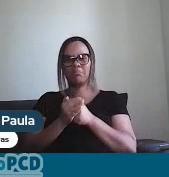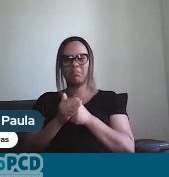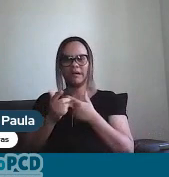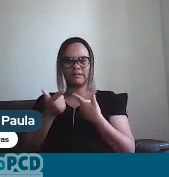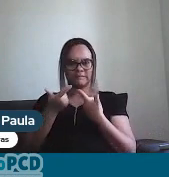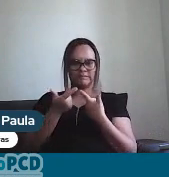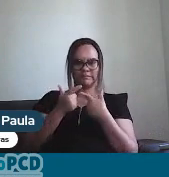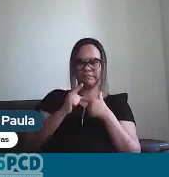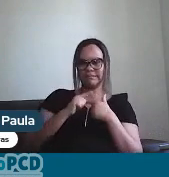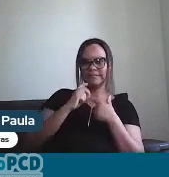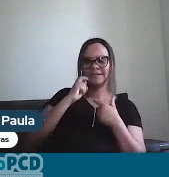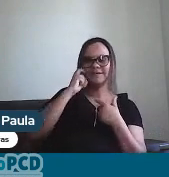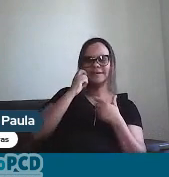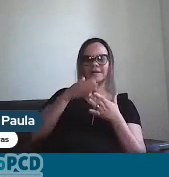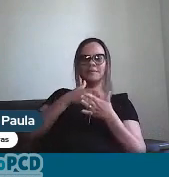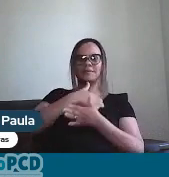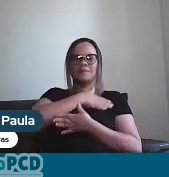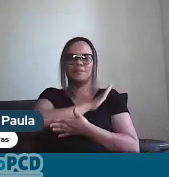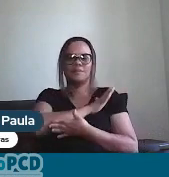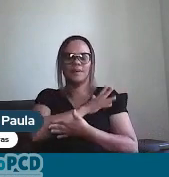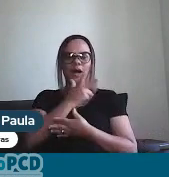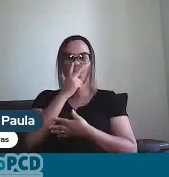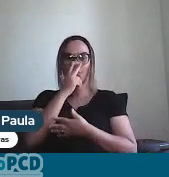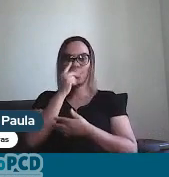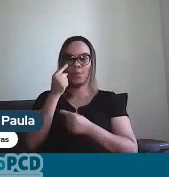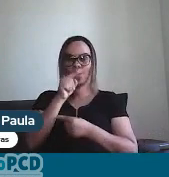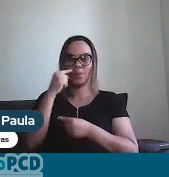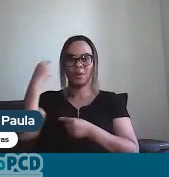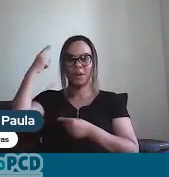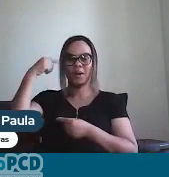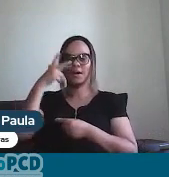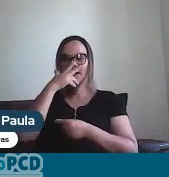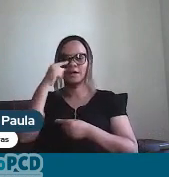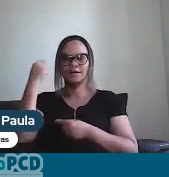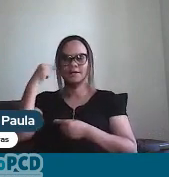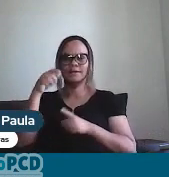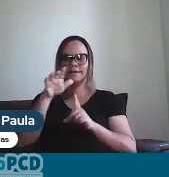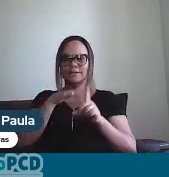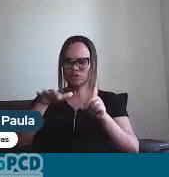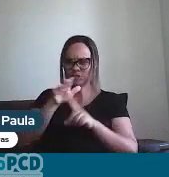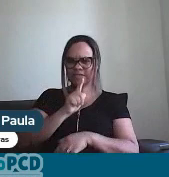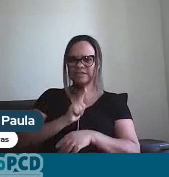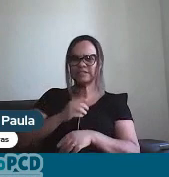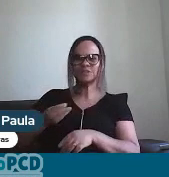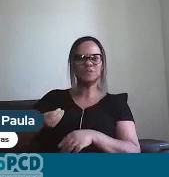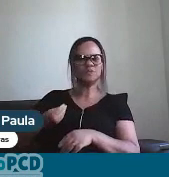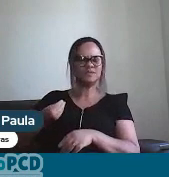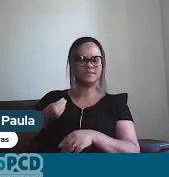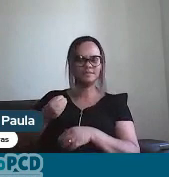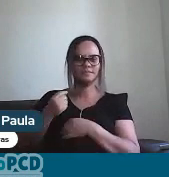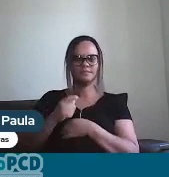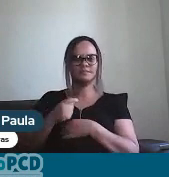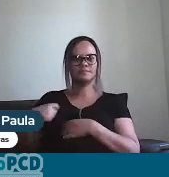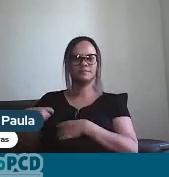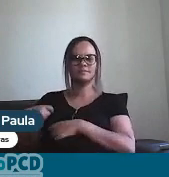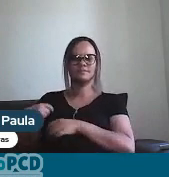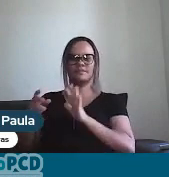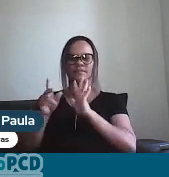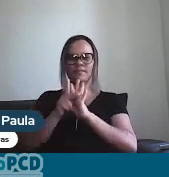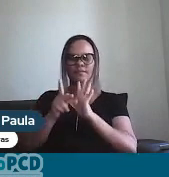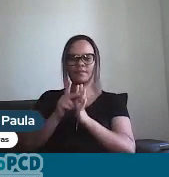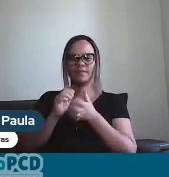aí do preconceito, né, contra a loucura, ainda é super presente na sociedade, é tão presente, Abraão, que a gente tem um projeto